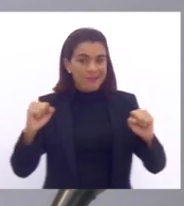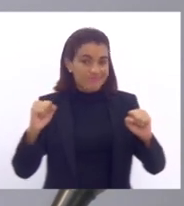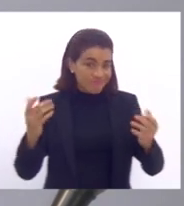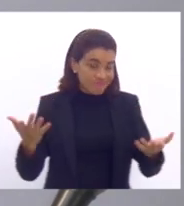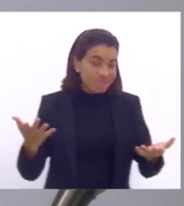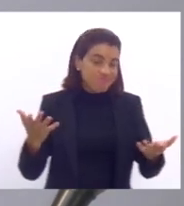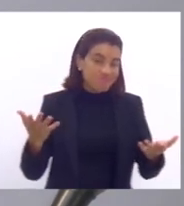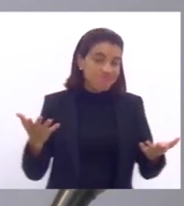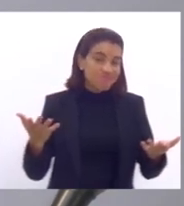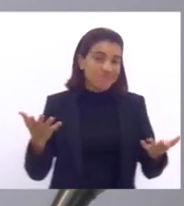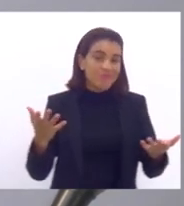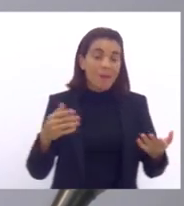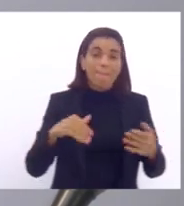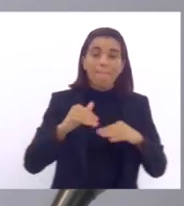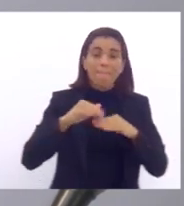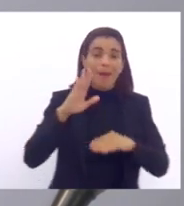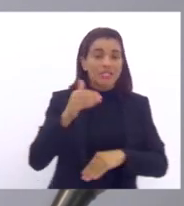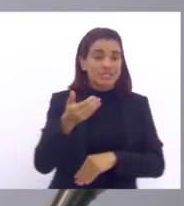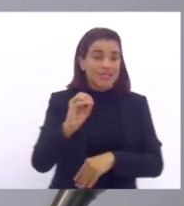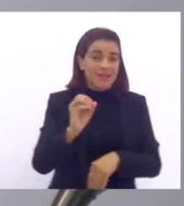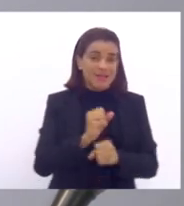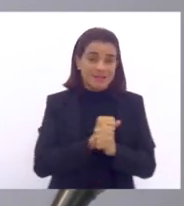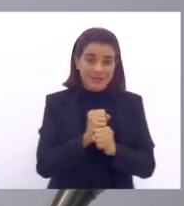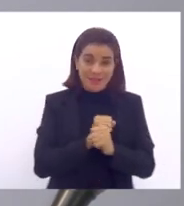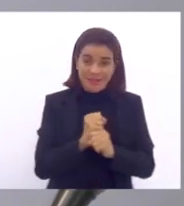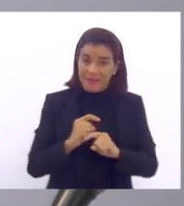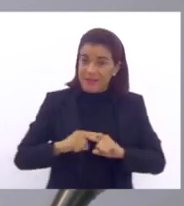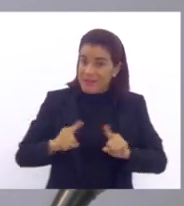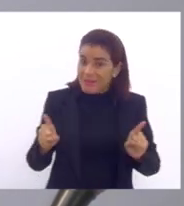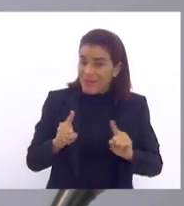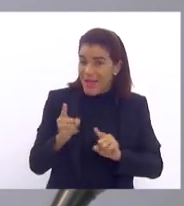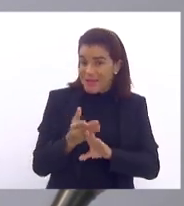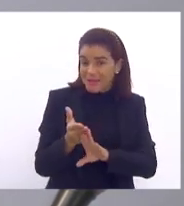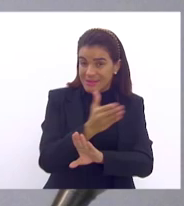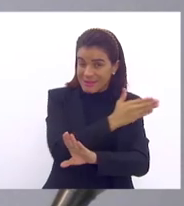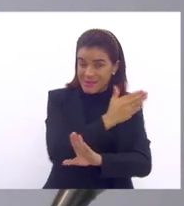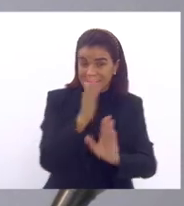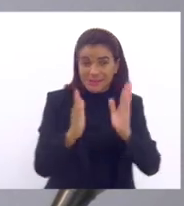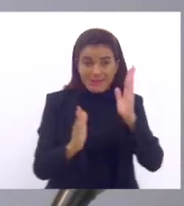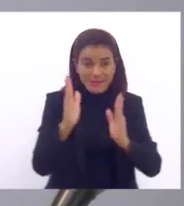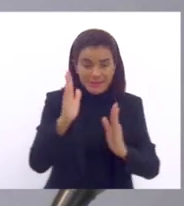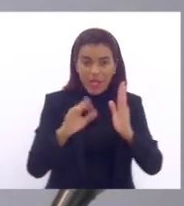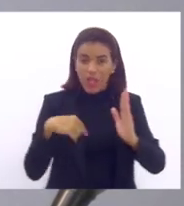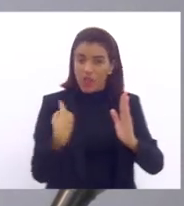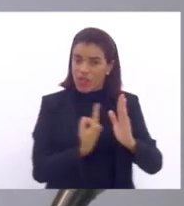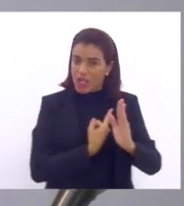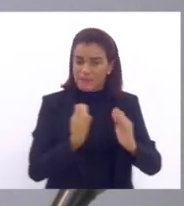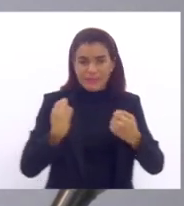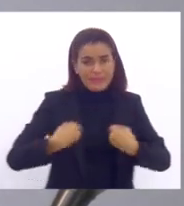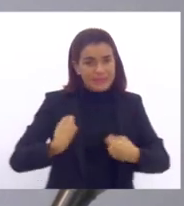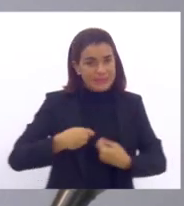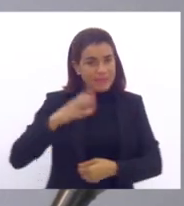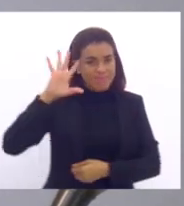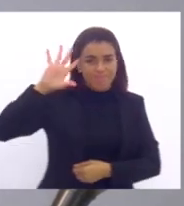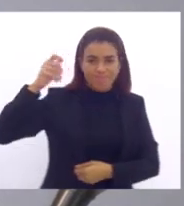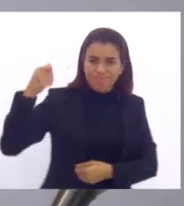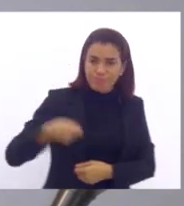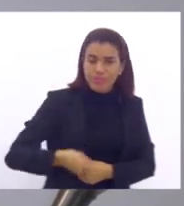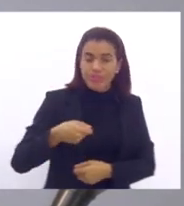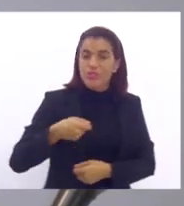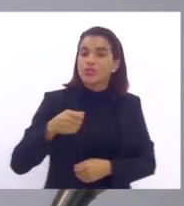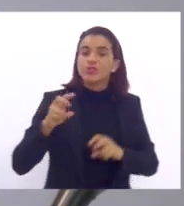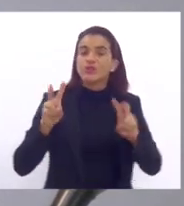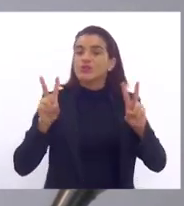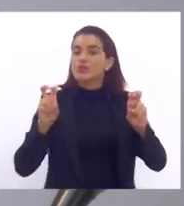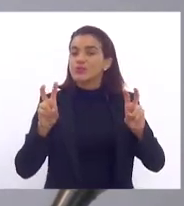sá uma década mas a época tivemos que decidir sobre aquilo que